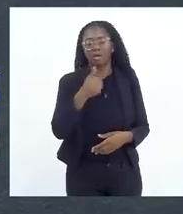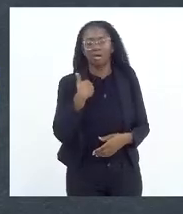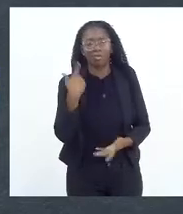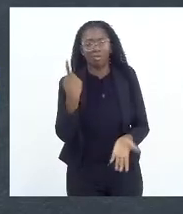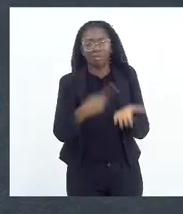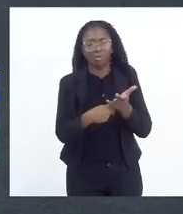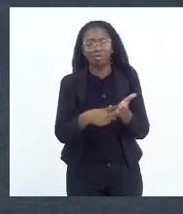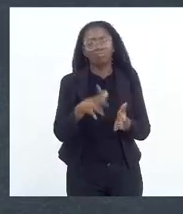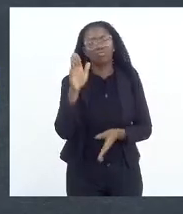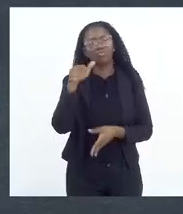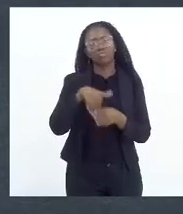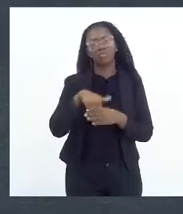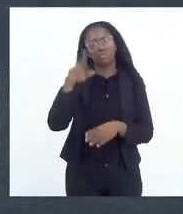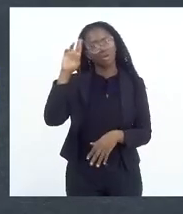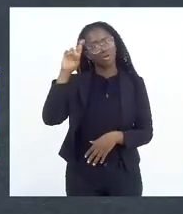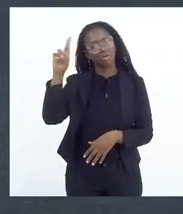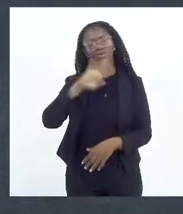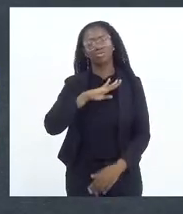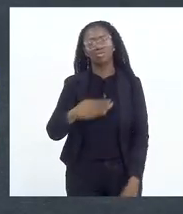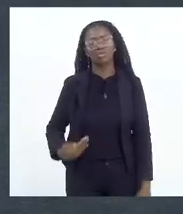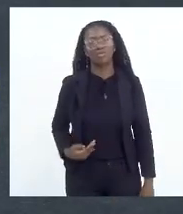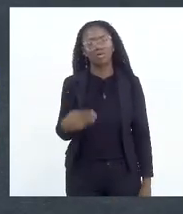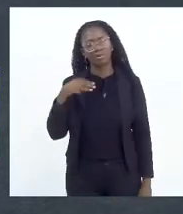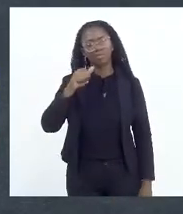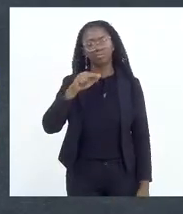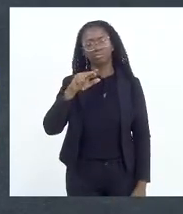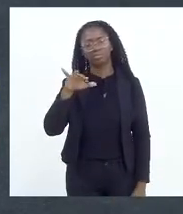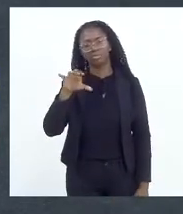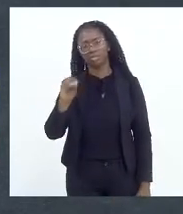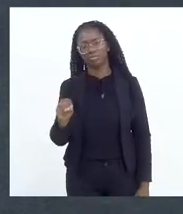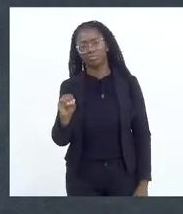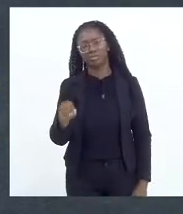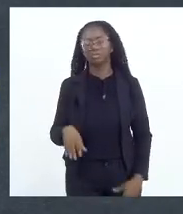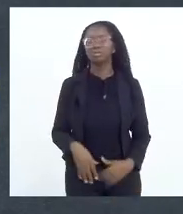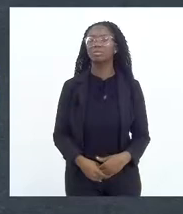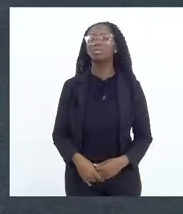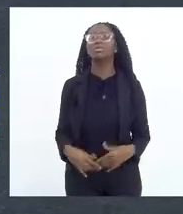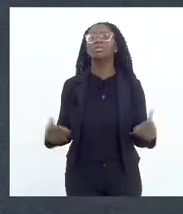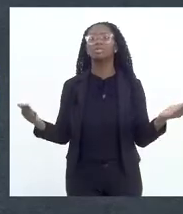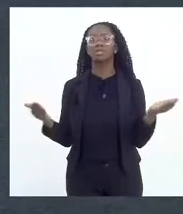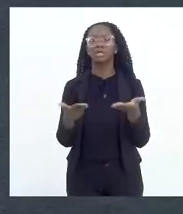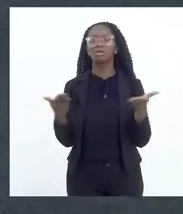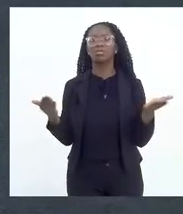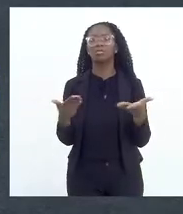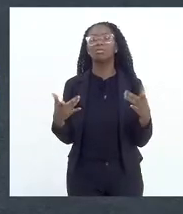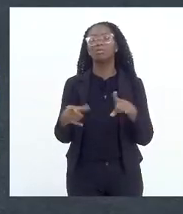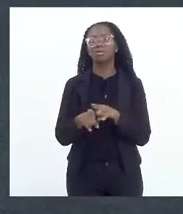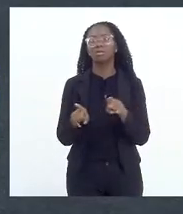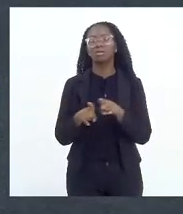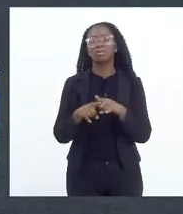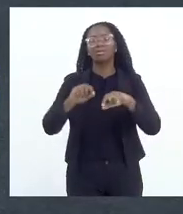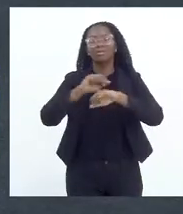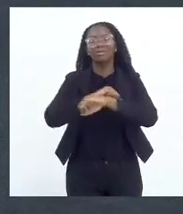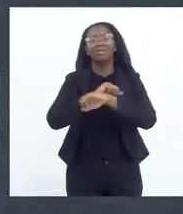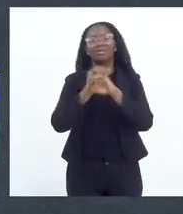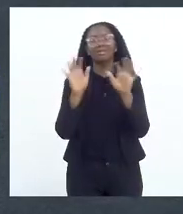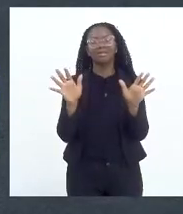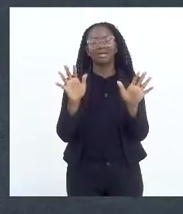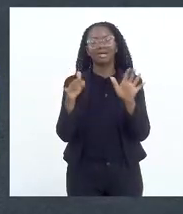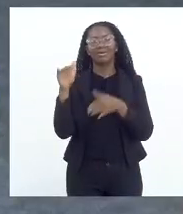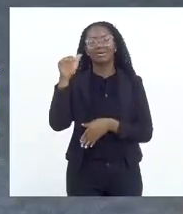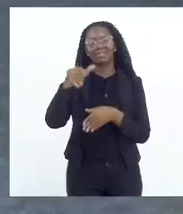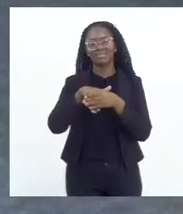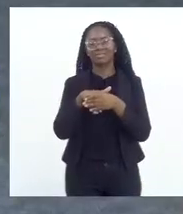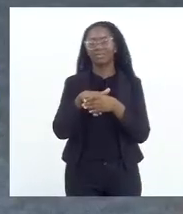comprometi, votarei no meu líder de governo, Márcio Pacheco, e já estou aqui também deixando claro o meu voto